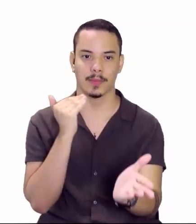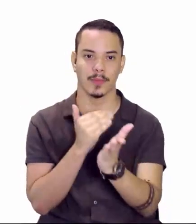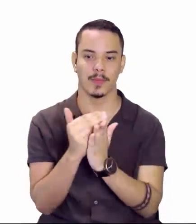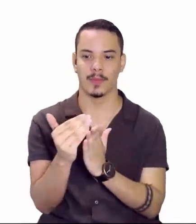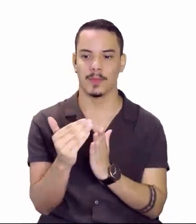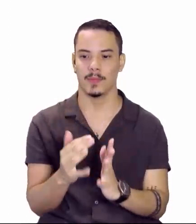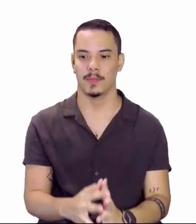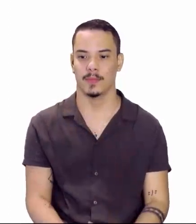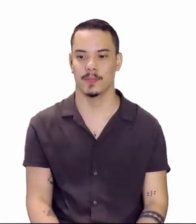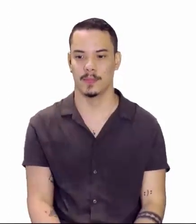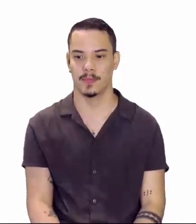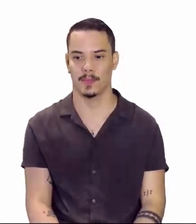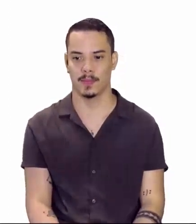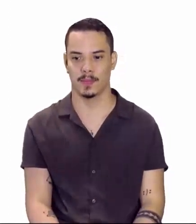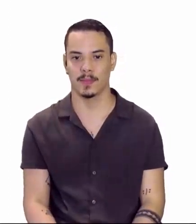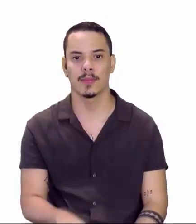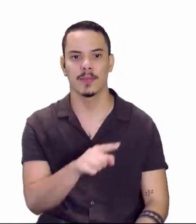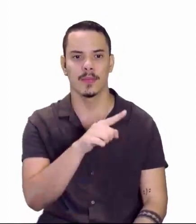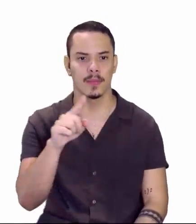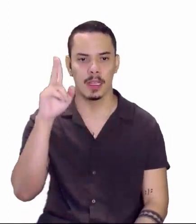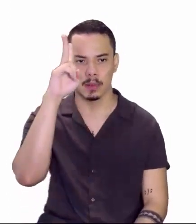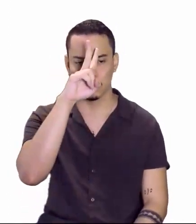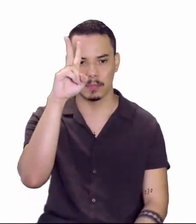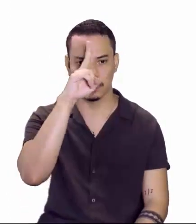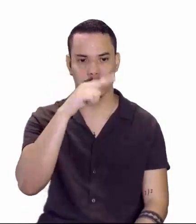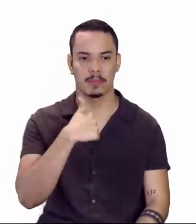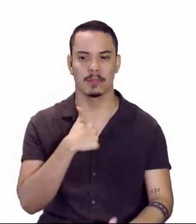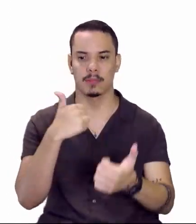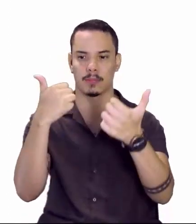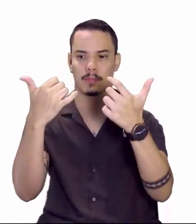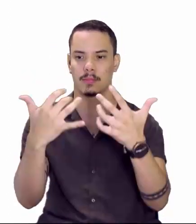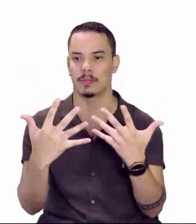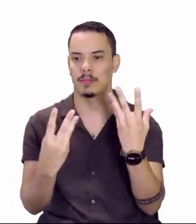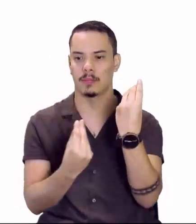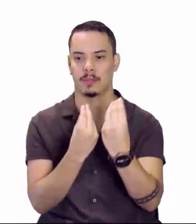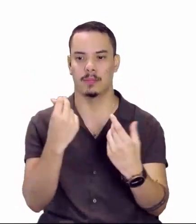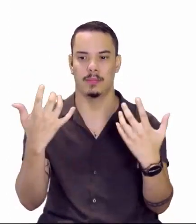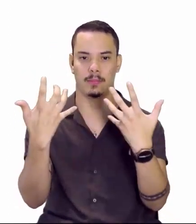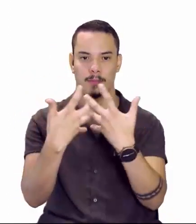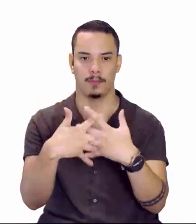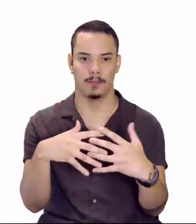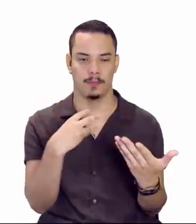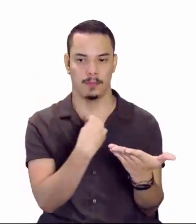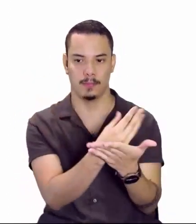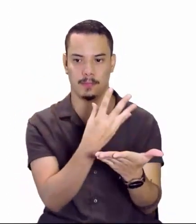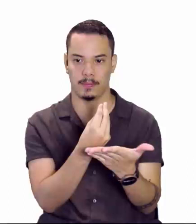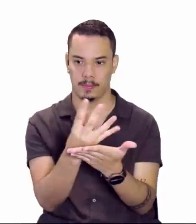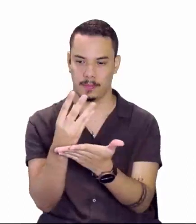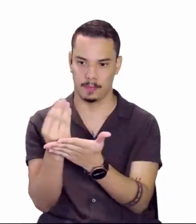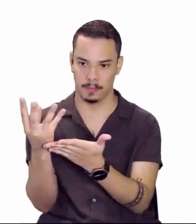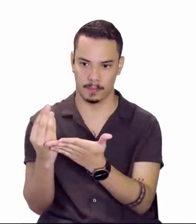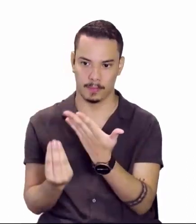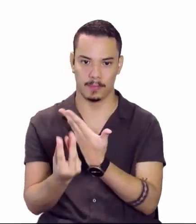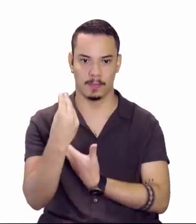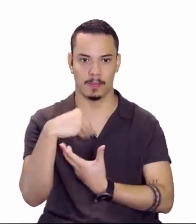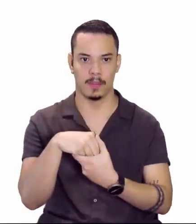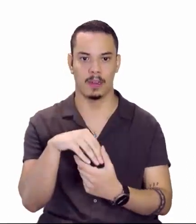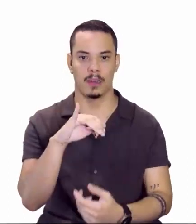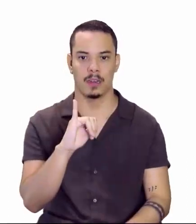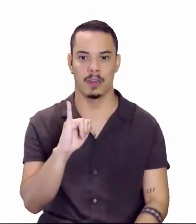só. Vocês viram sobre a distribuição eletrônica em